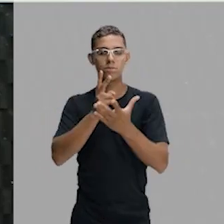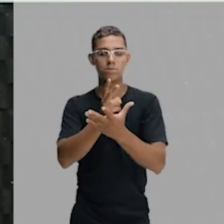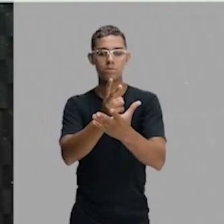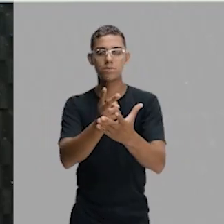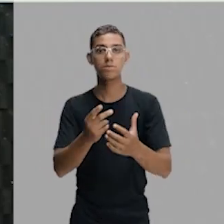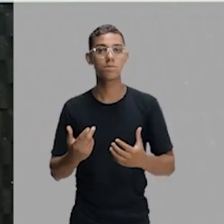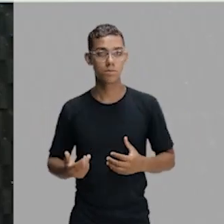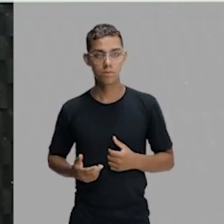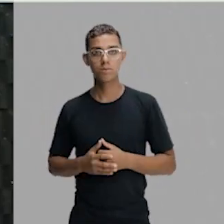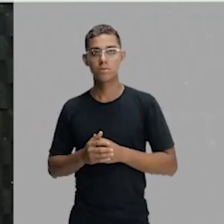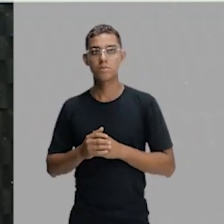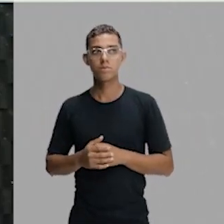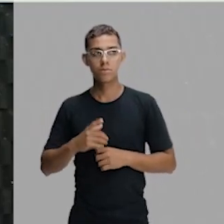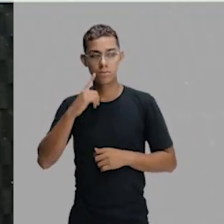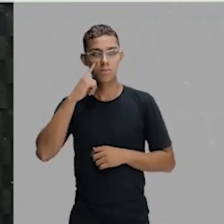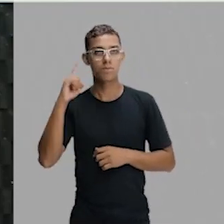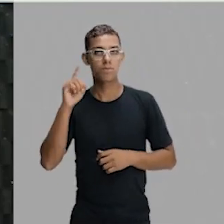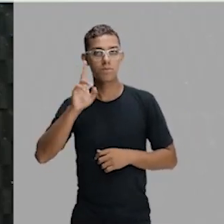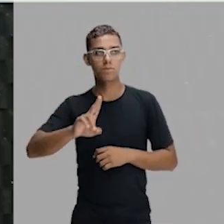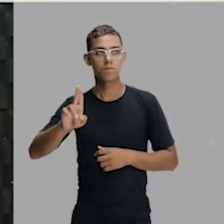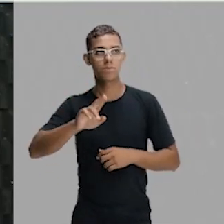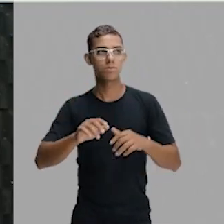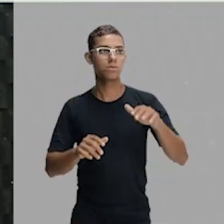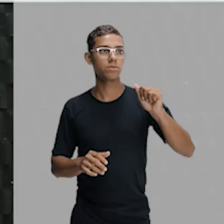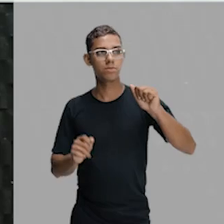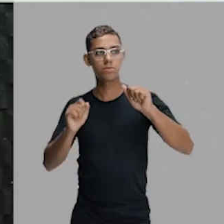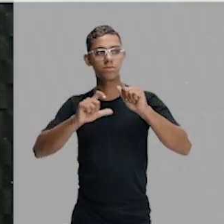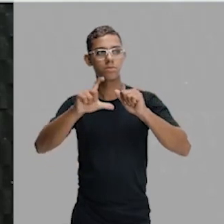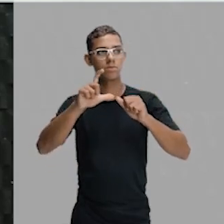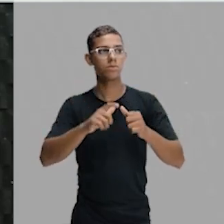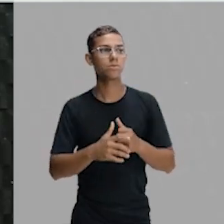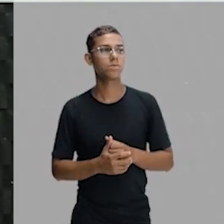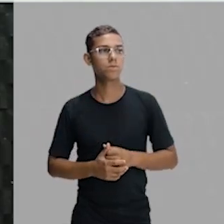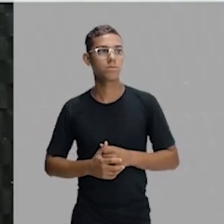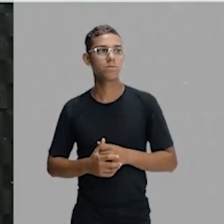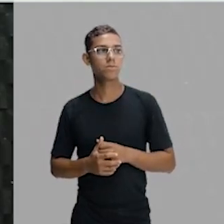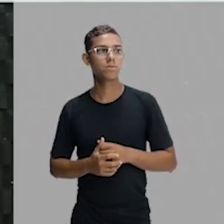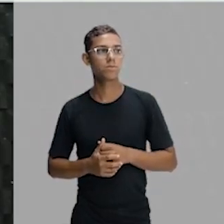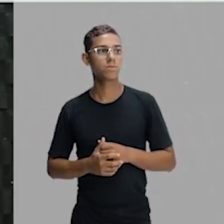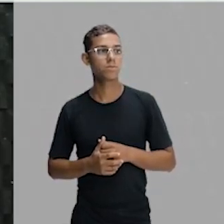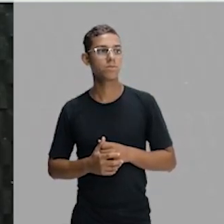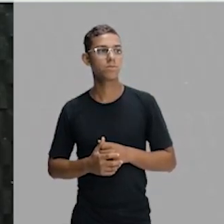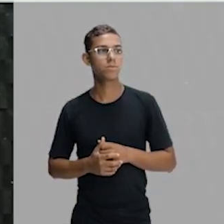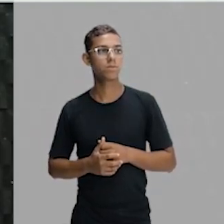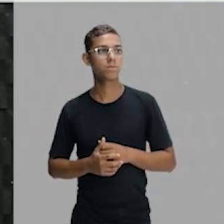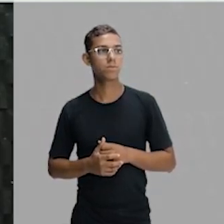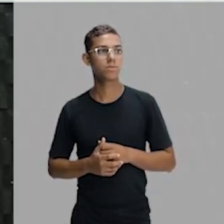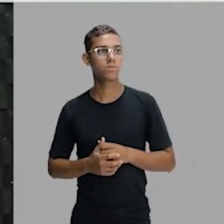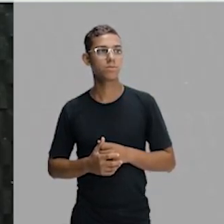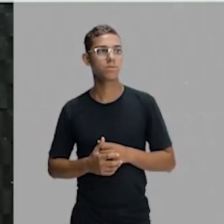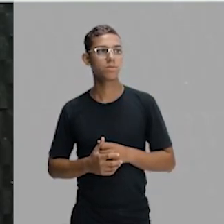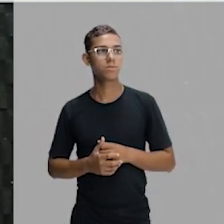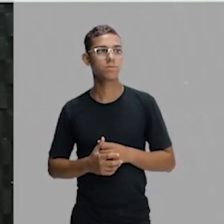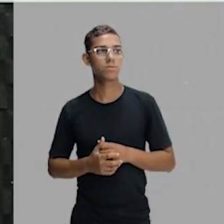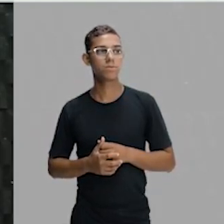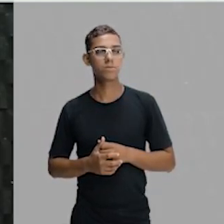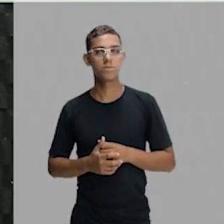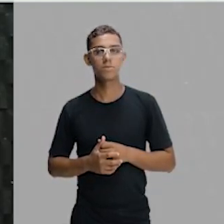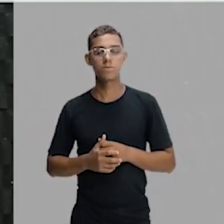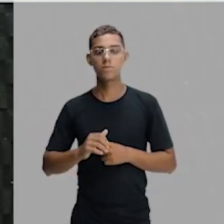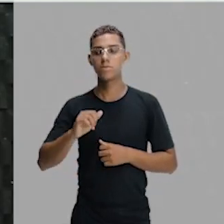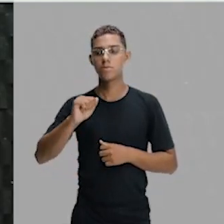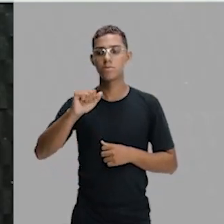letra B o tempo todo. Então, vamos lá. Eu vou utilizar a letra A. O A maiúsculo vai ser o